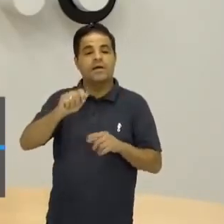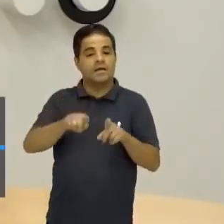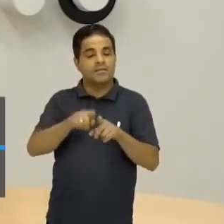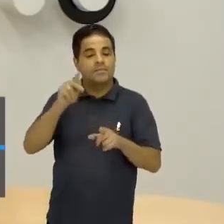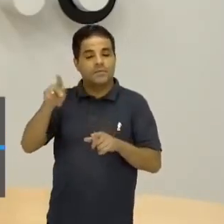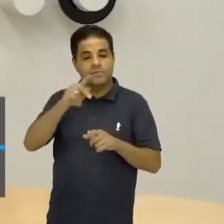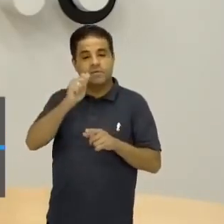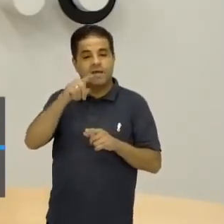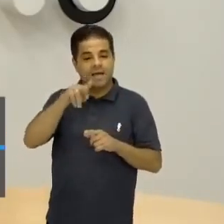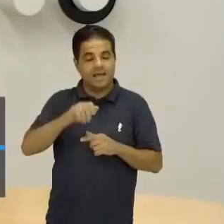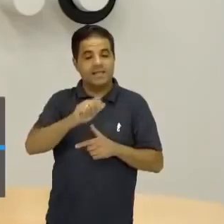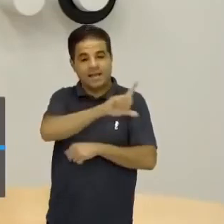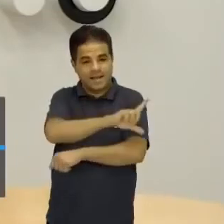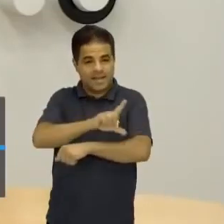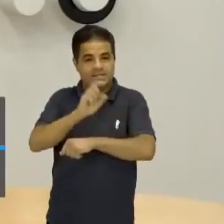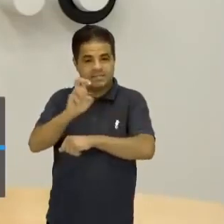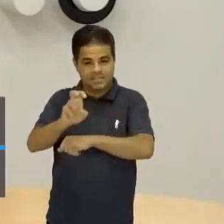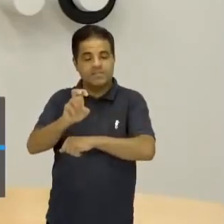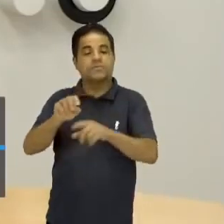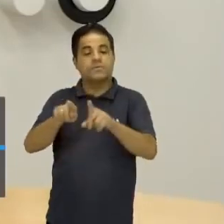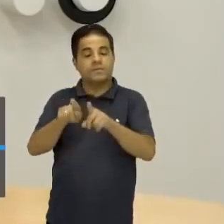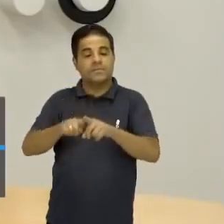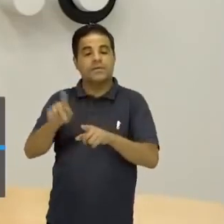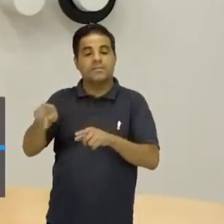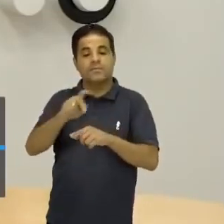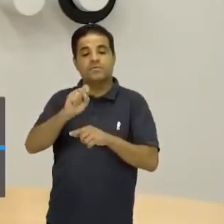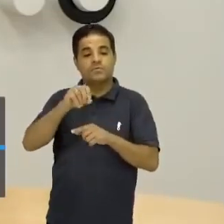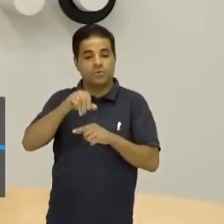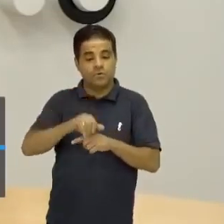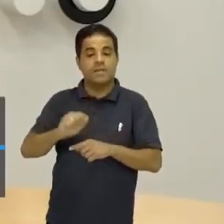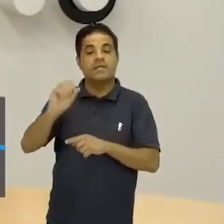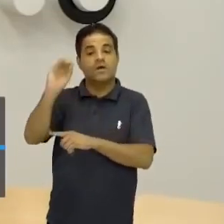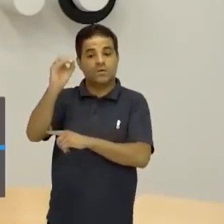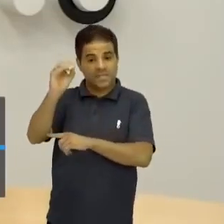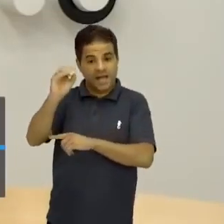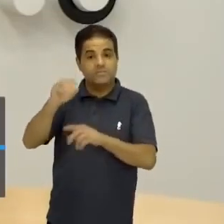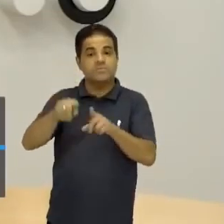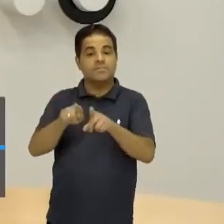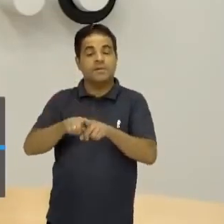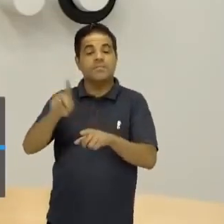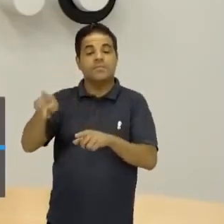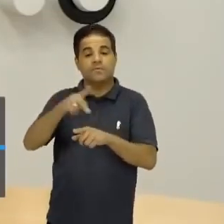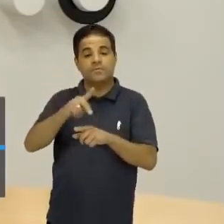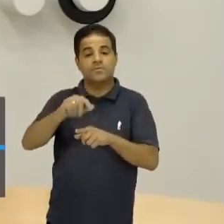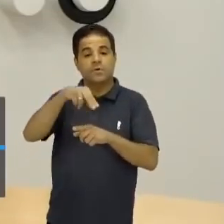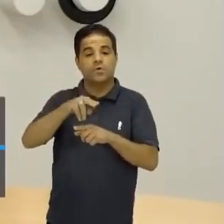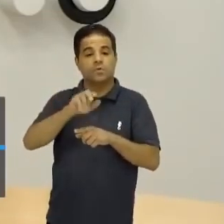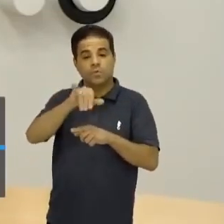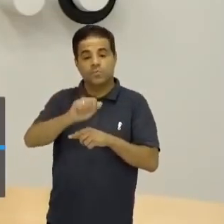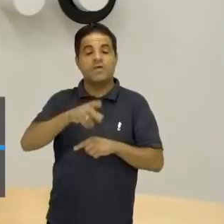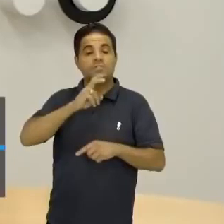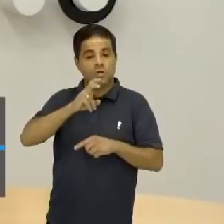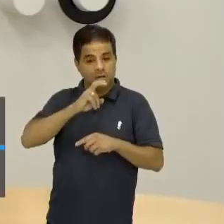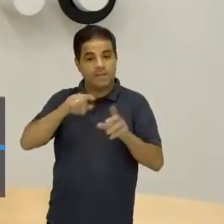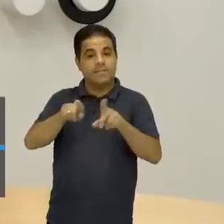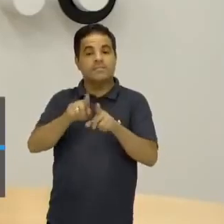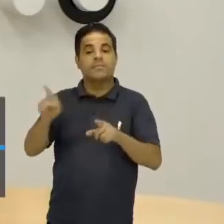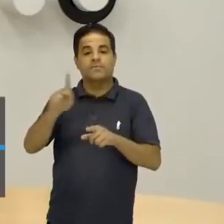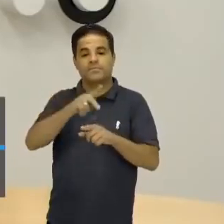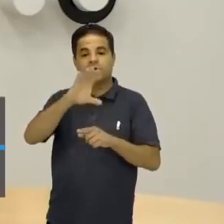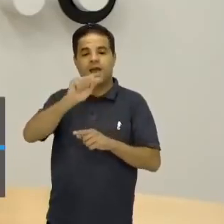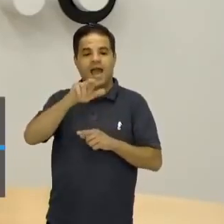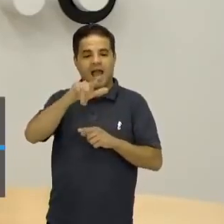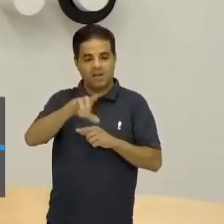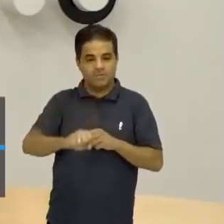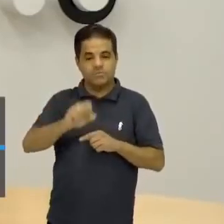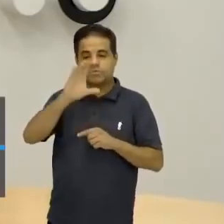professora Andréia aqui da Leste 5, os alunos da professora Sônia de Osasco, da professora Núbia de Sorocaba, do professor Carlos